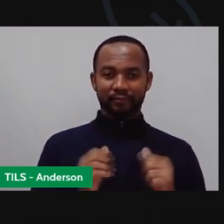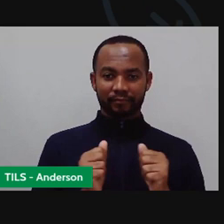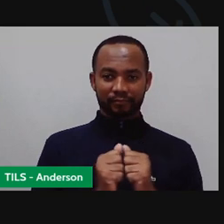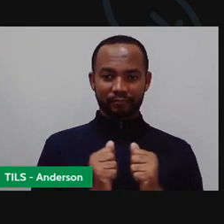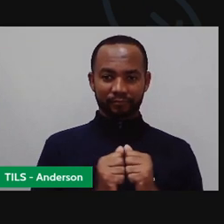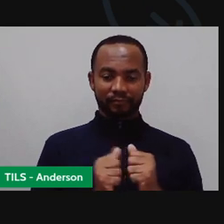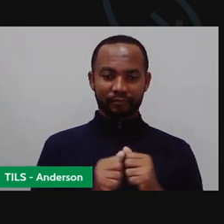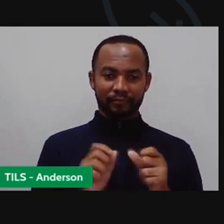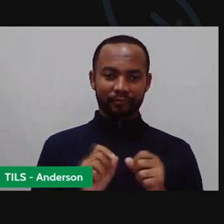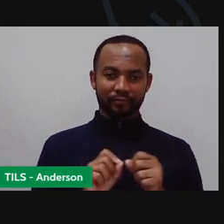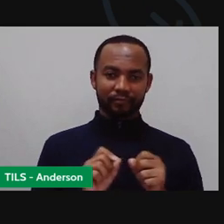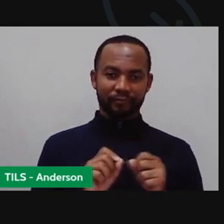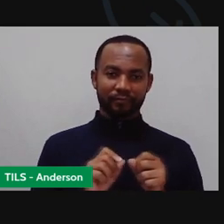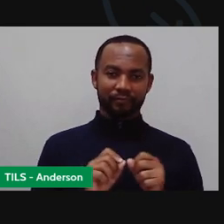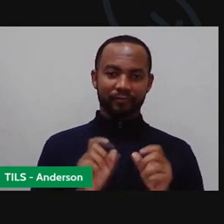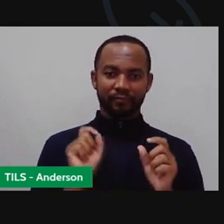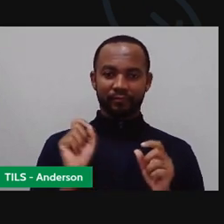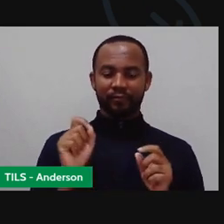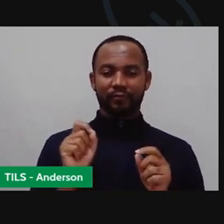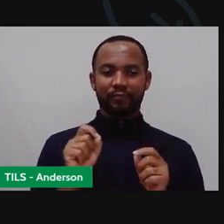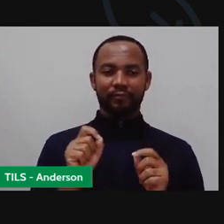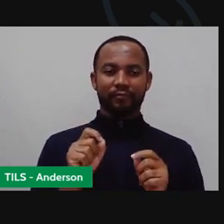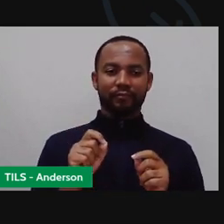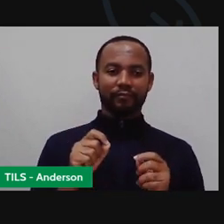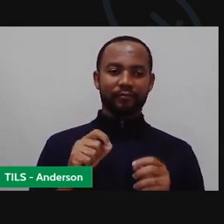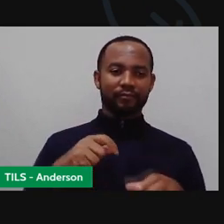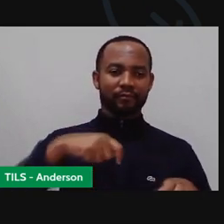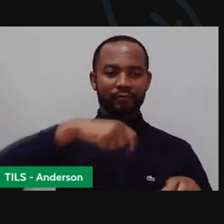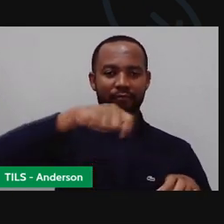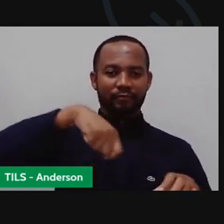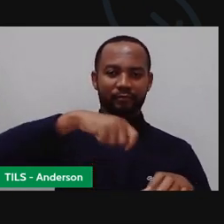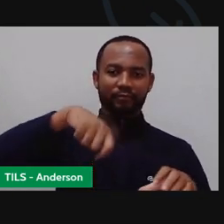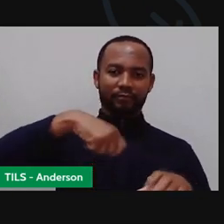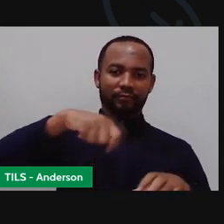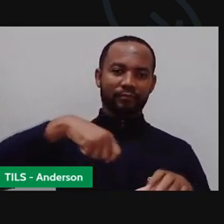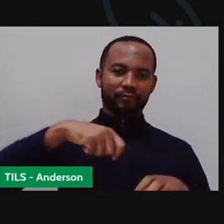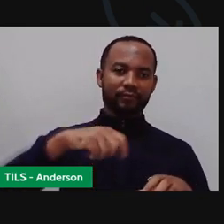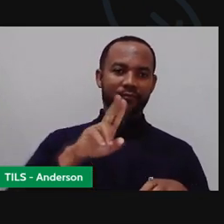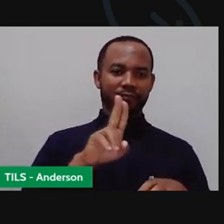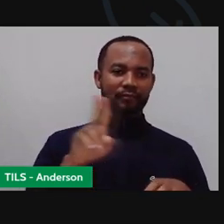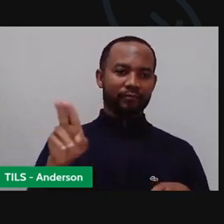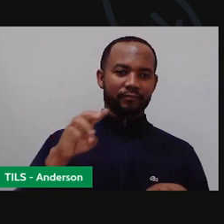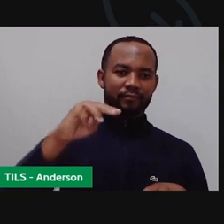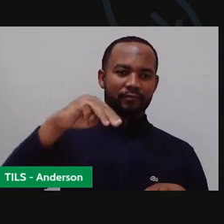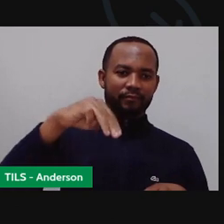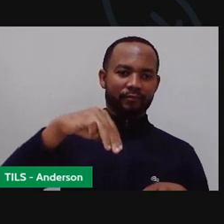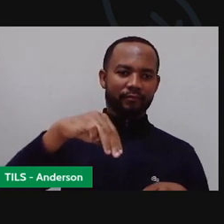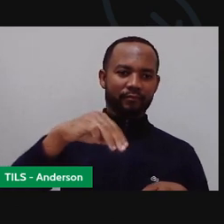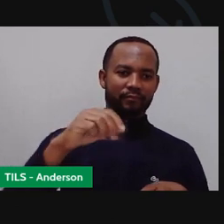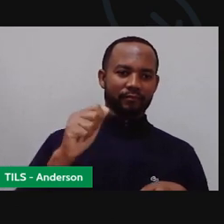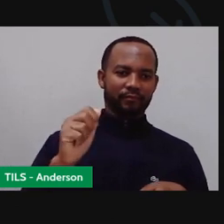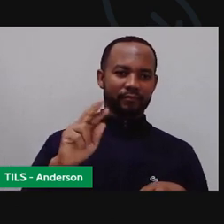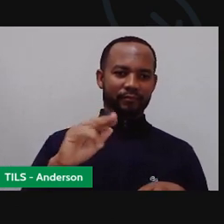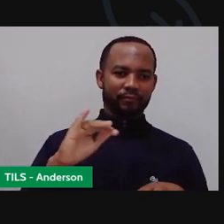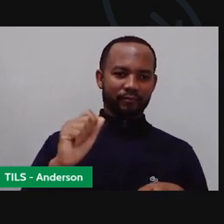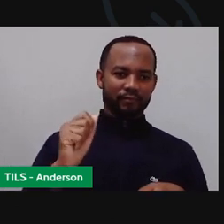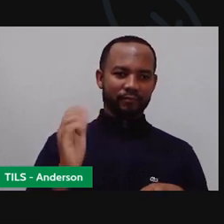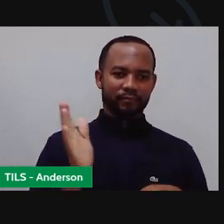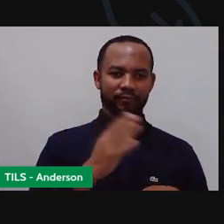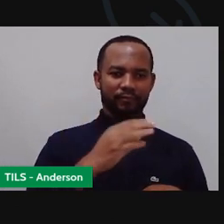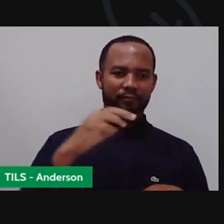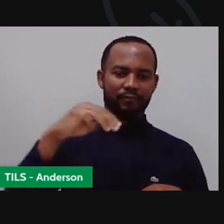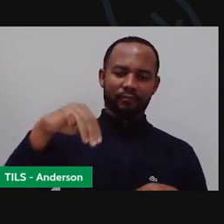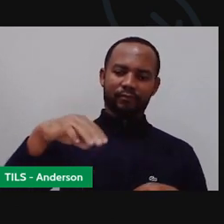aqui agora a tal Maria Mole, né? A tal Maria Mole. E aí, a gente vai precisar do